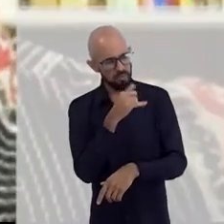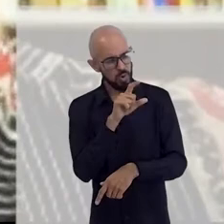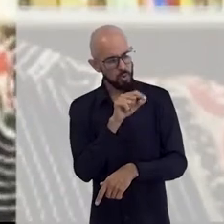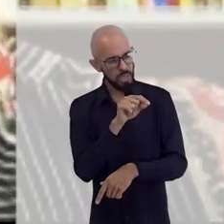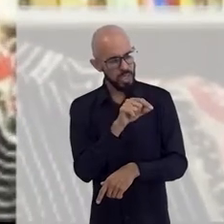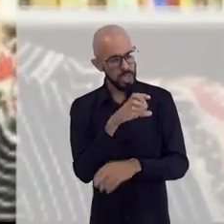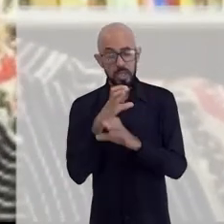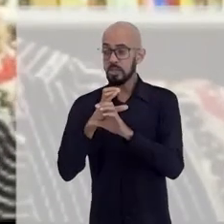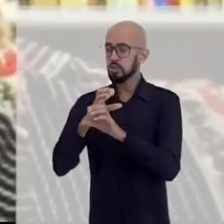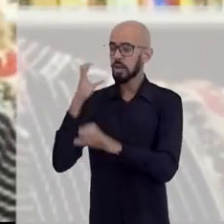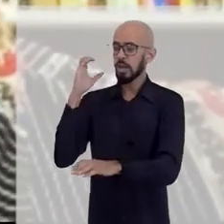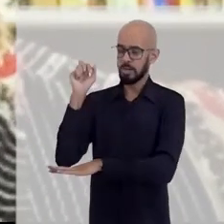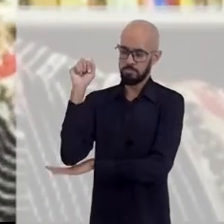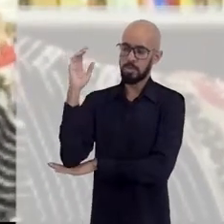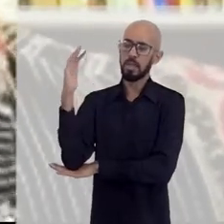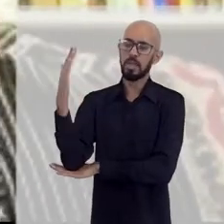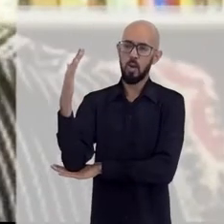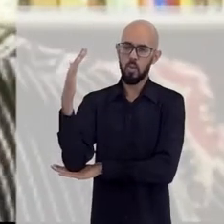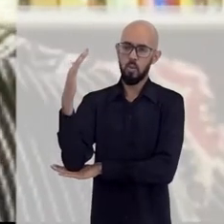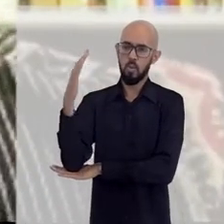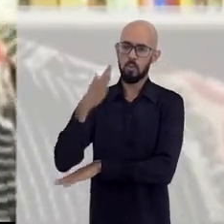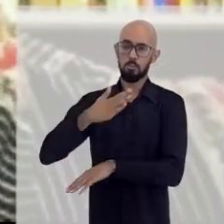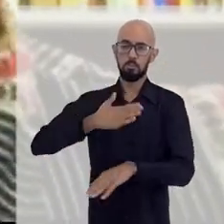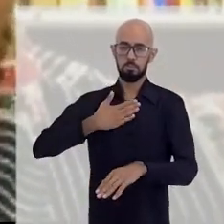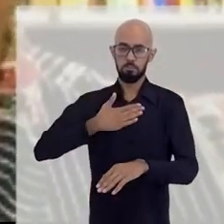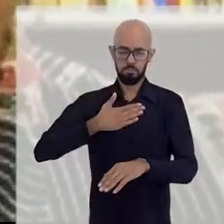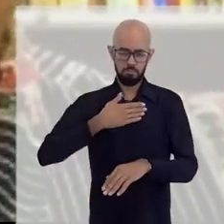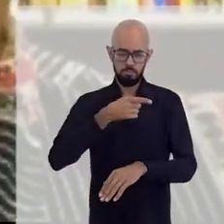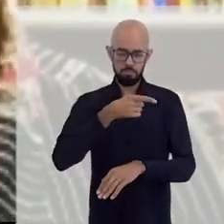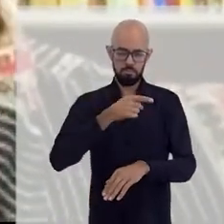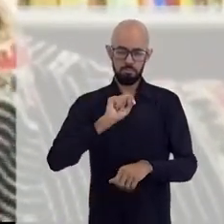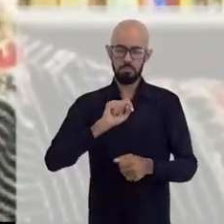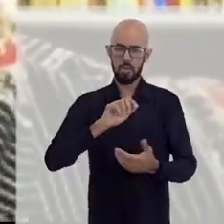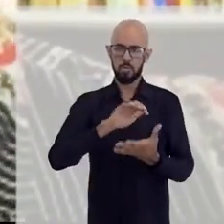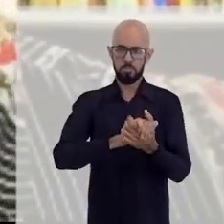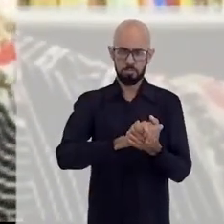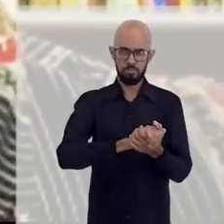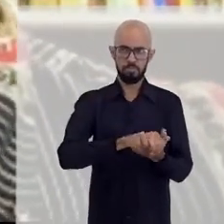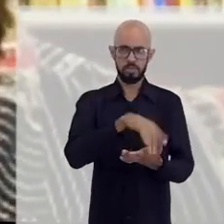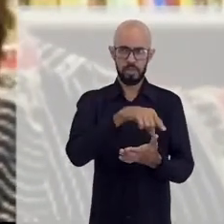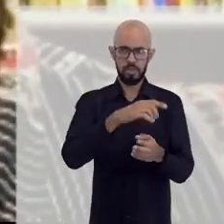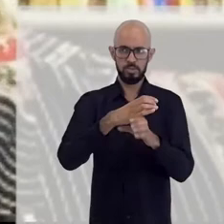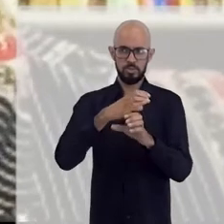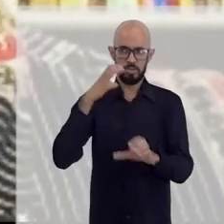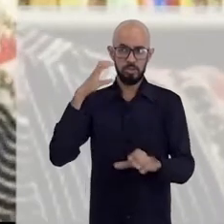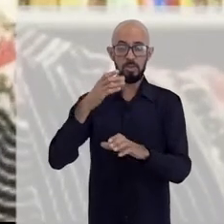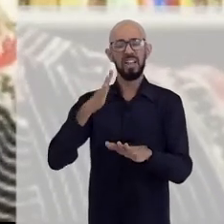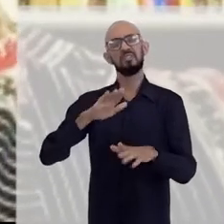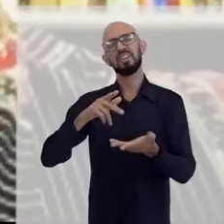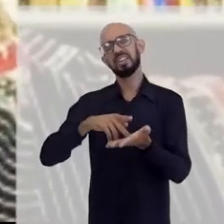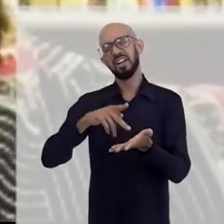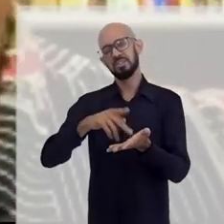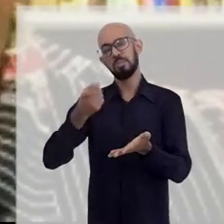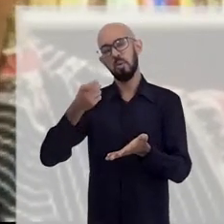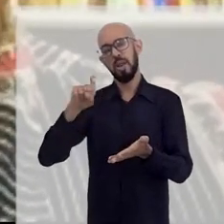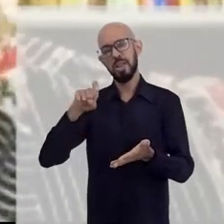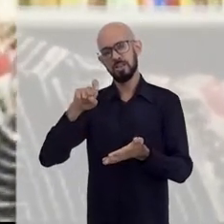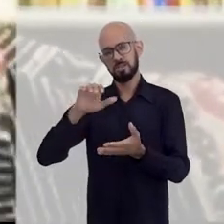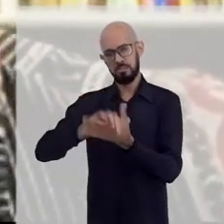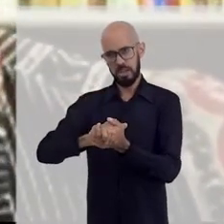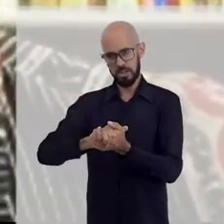é engenharia ambiental também, também. Só que ele é engenheiro, eu sou geólogo, ele quer dizer, meu ex-marido agora,